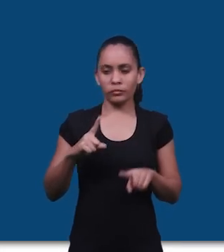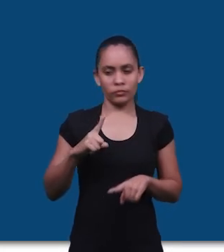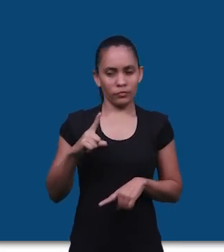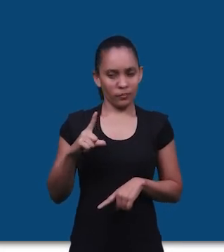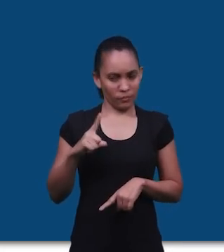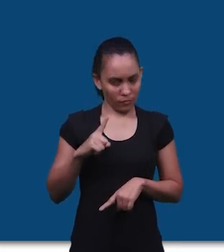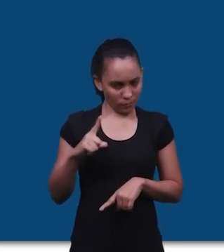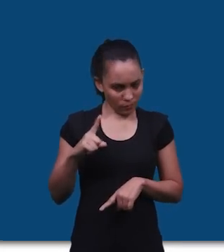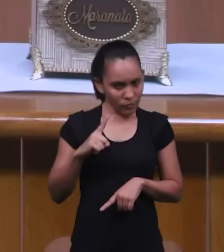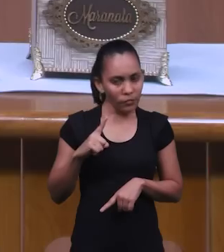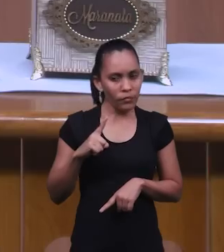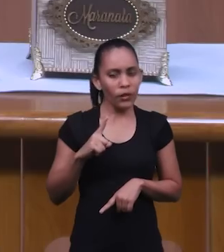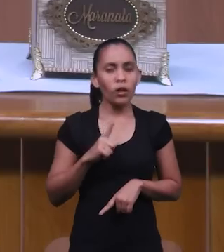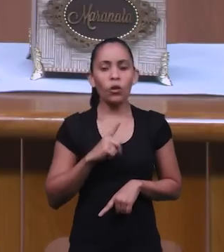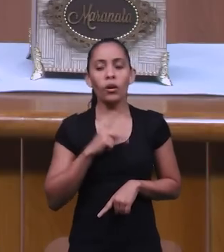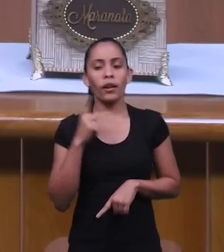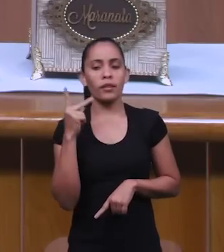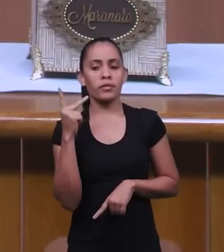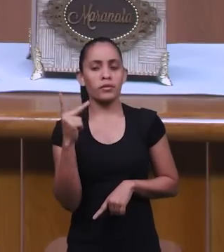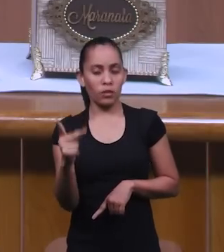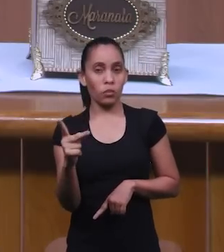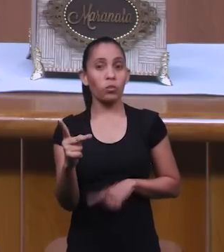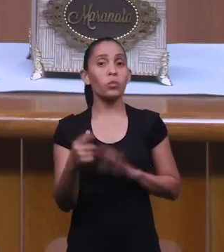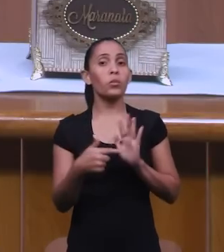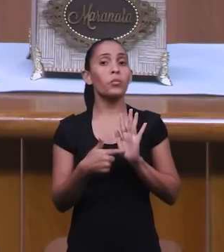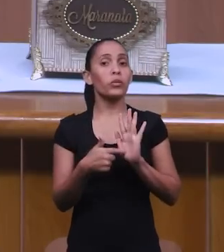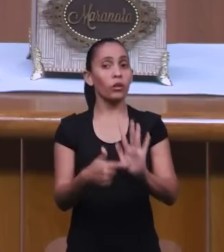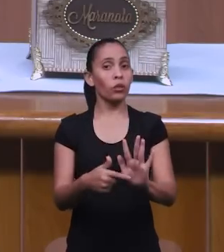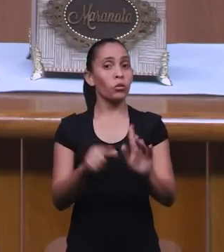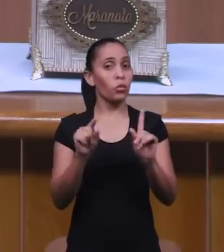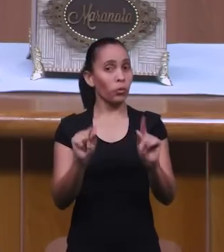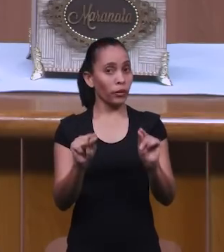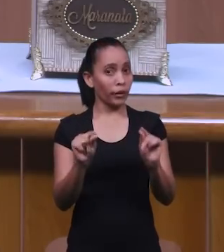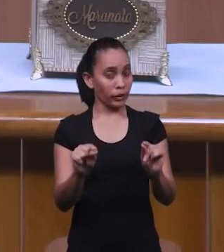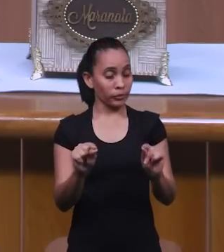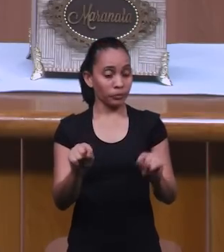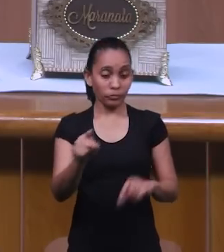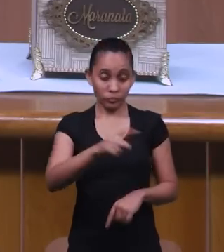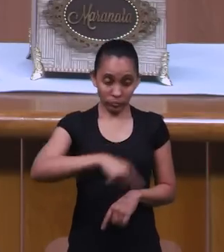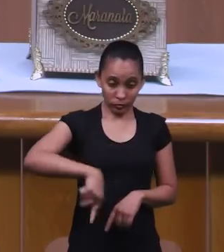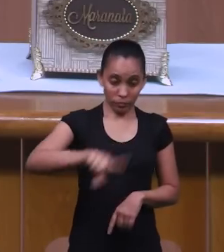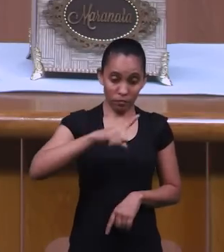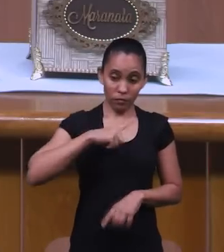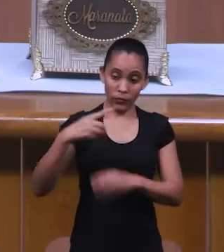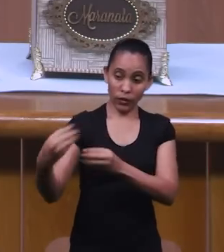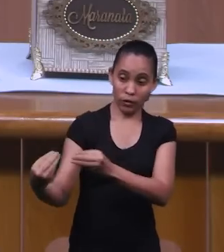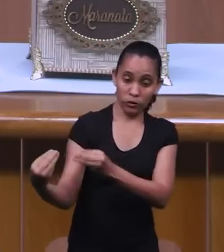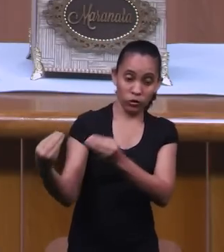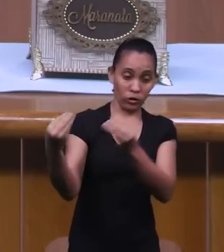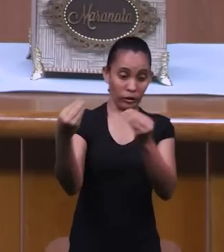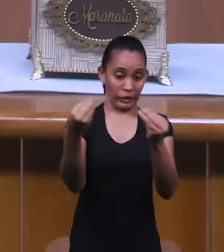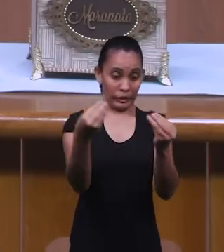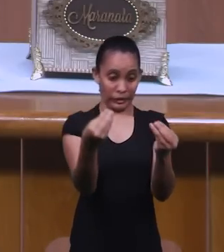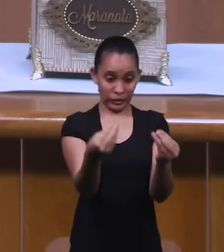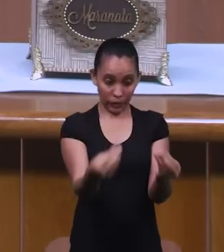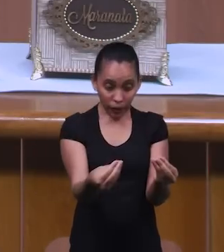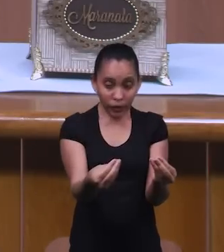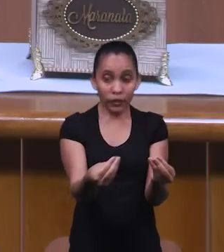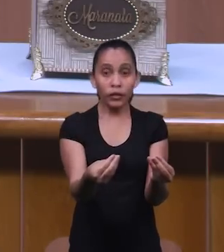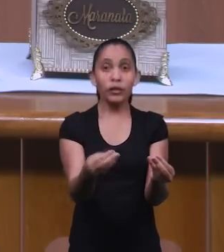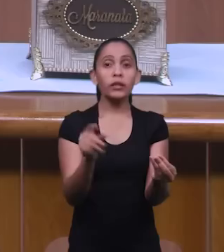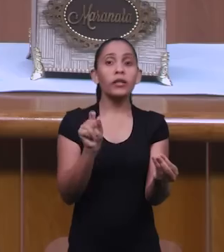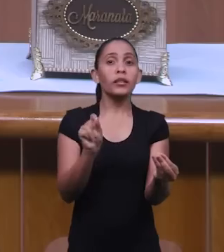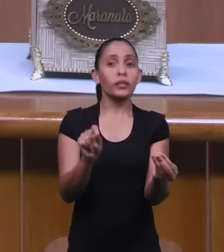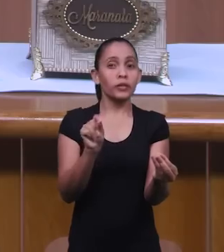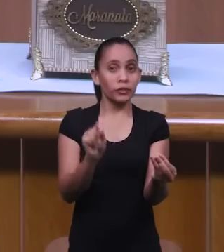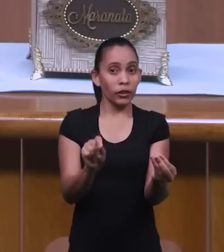a vossa conta. Ele está dizendo, o fato dos filipenses ofertarem ficou na conta